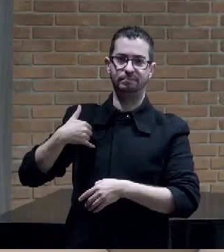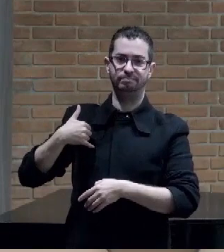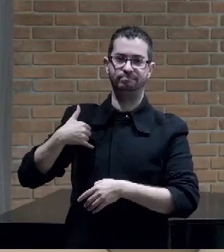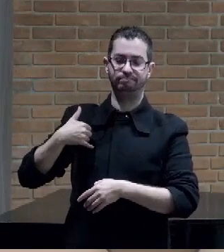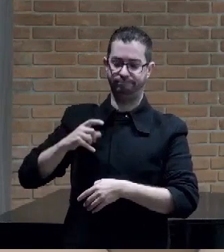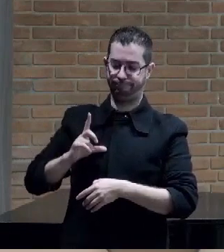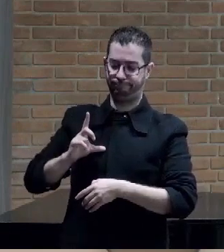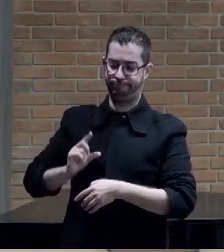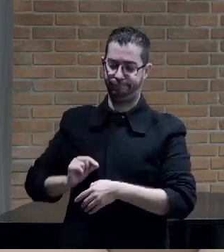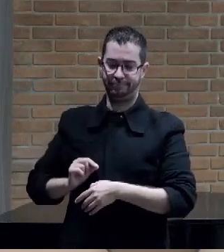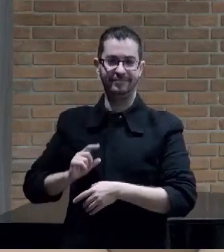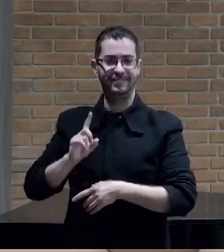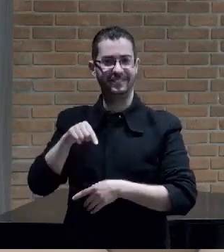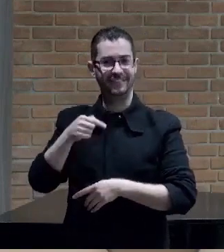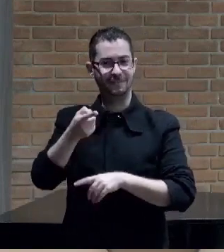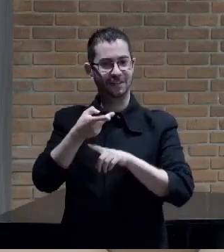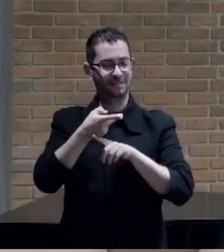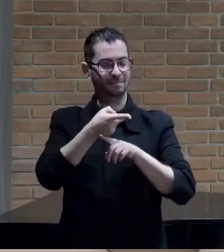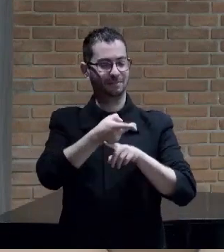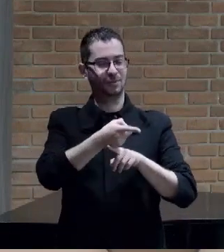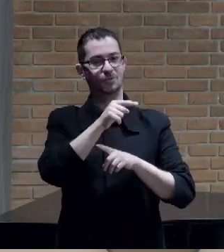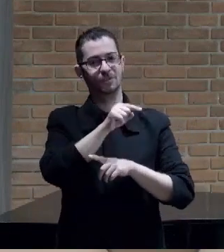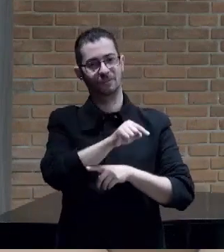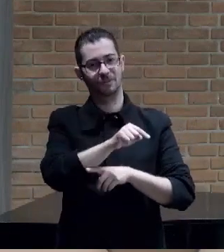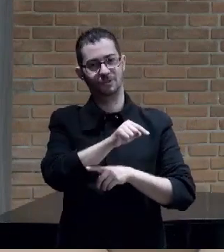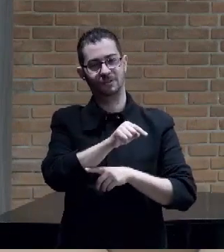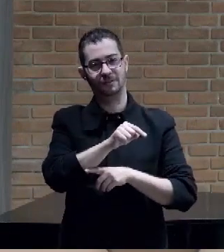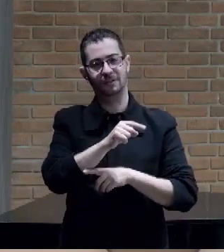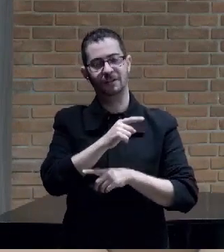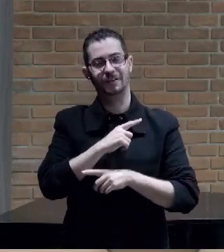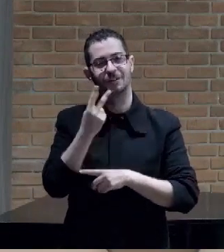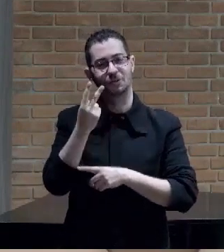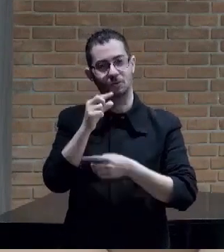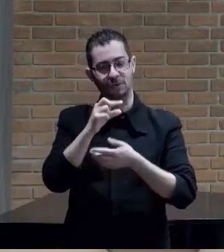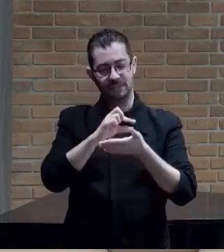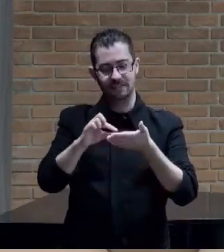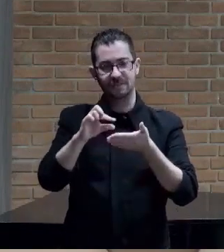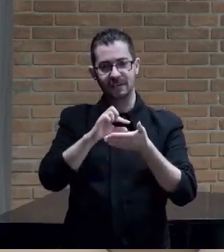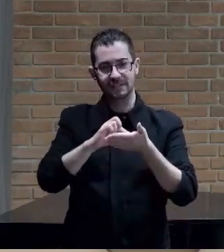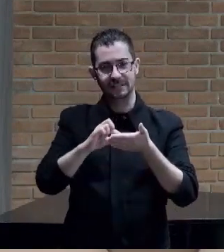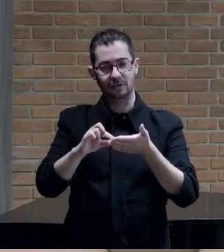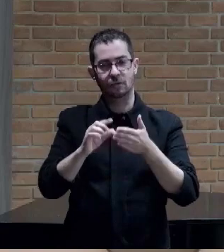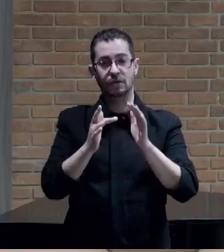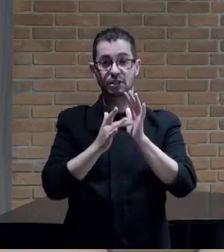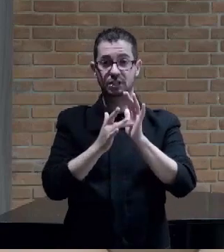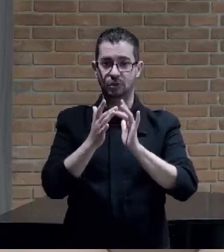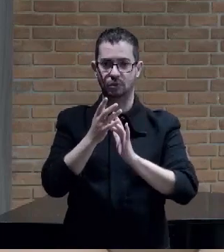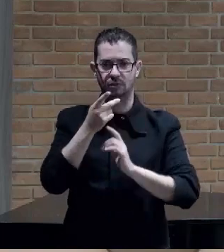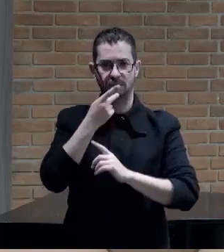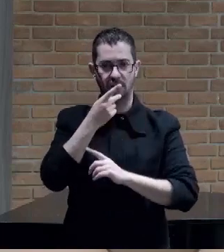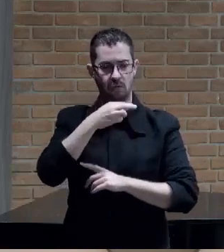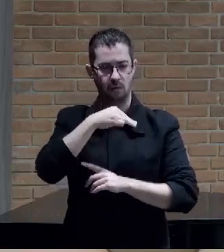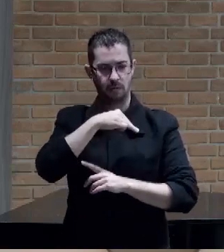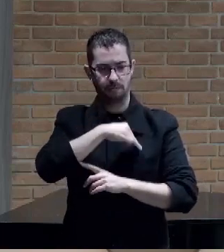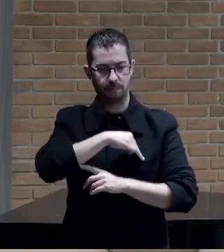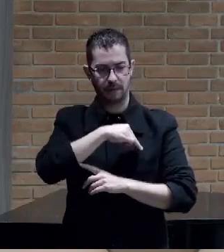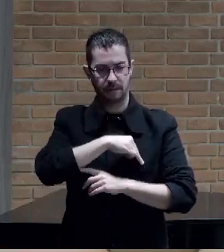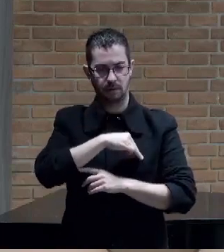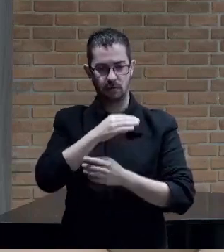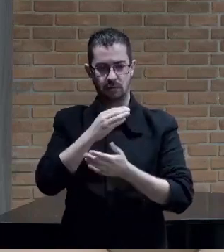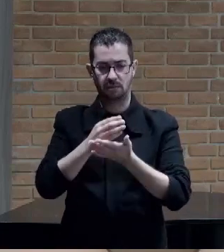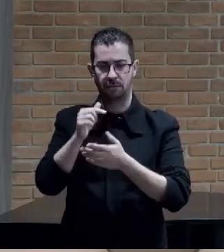você possa ajudá-la. E terminando, 2 versículos, Jesus disse em Mateus 7, versículos